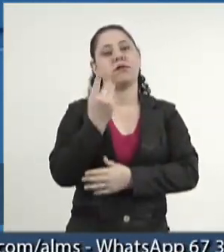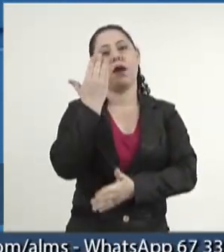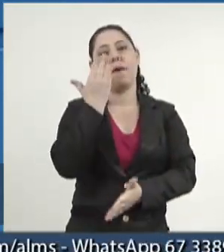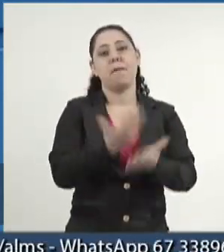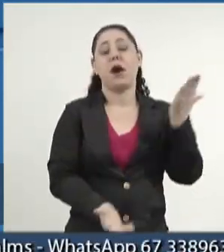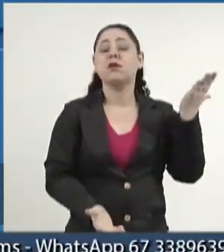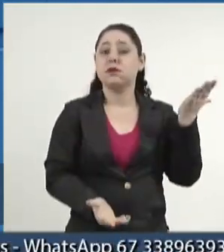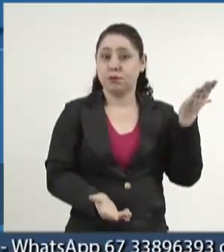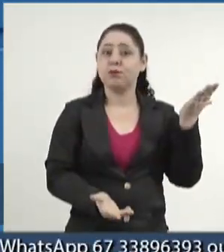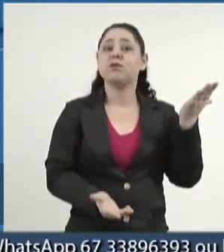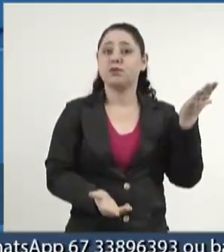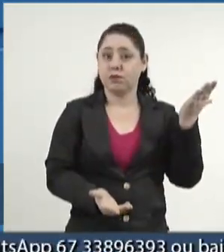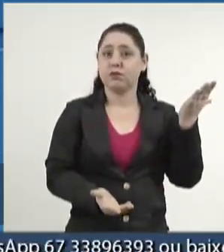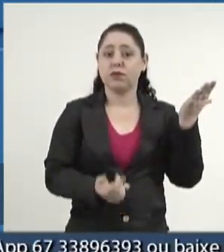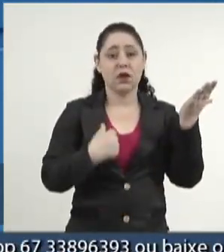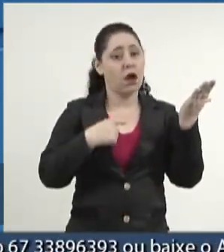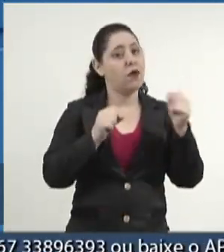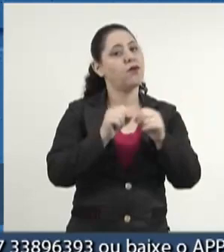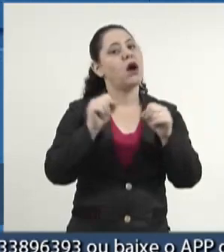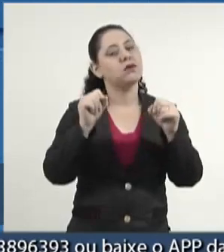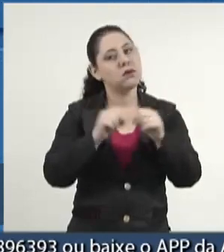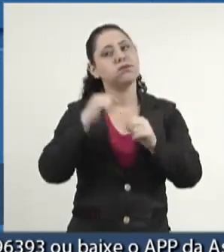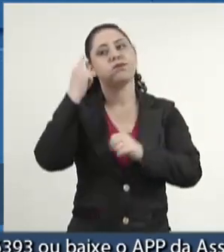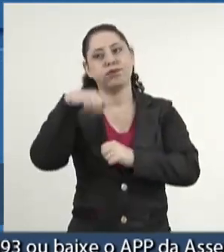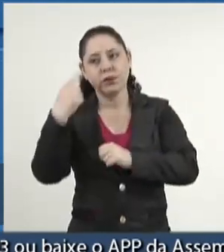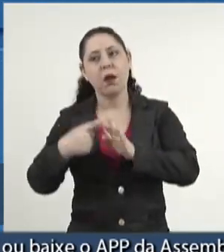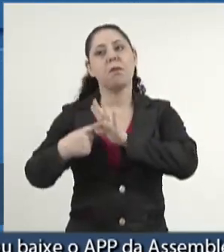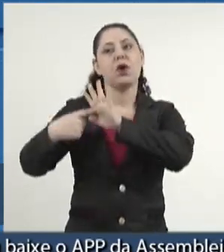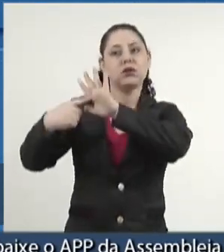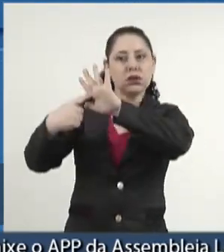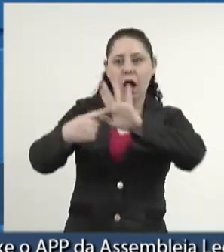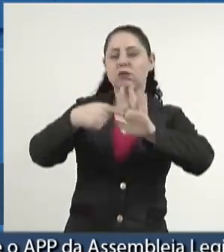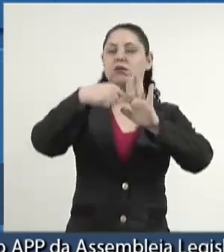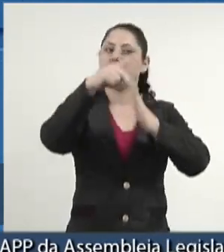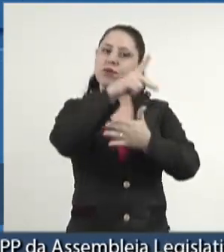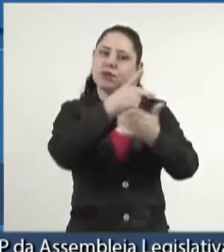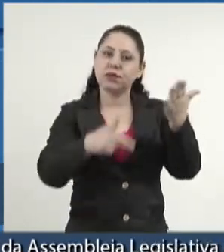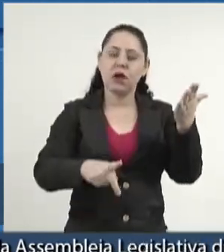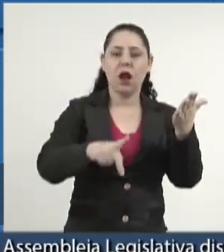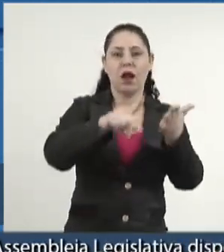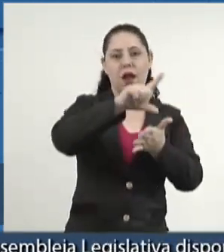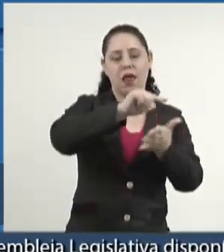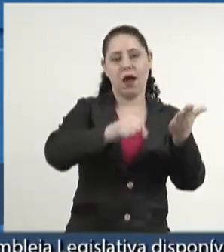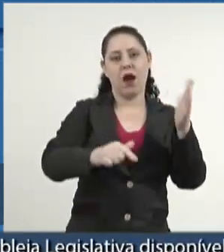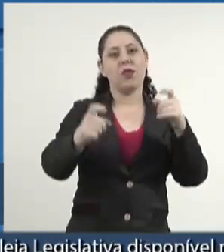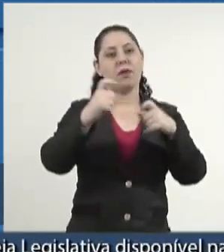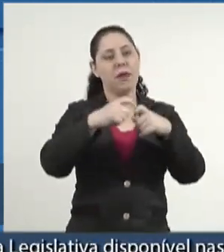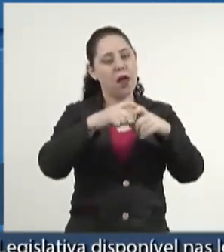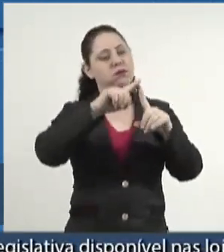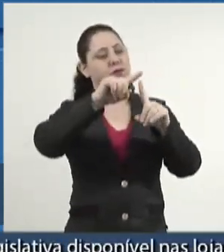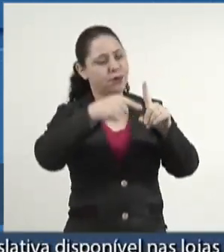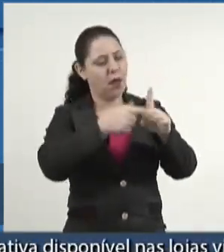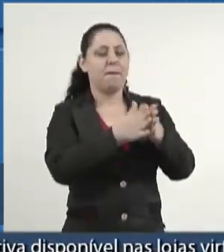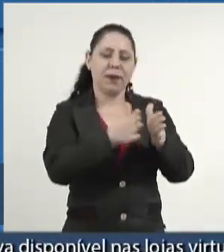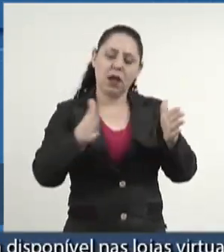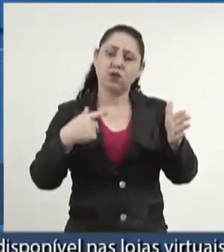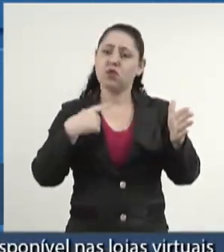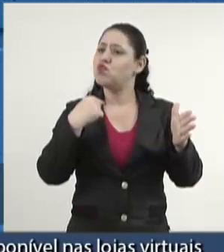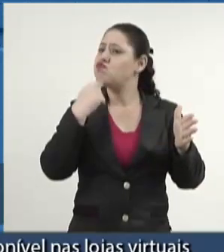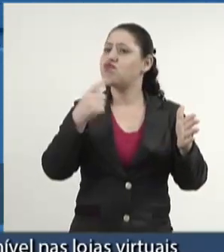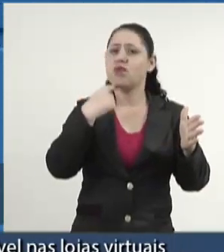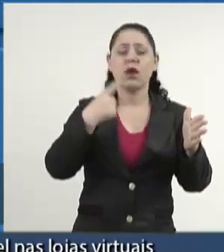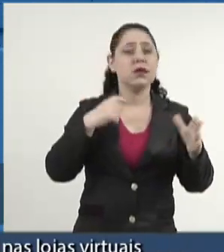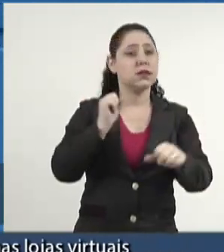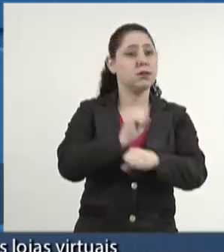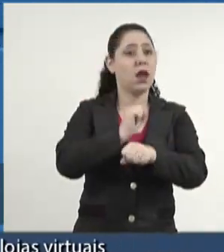foi reprovada. Aí eu tive que entrar na justiça, mostrar todo o programa de gestação dela, que não tinha, para